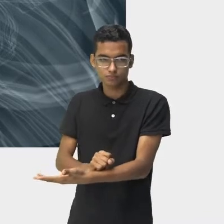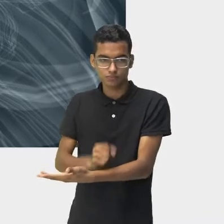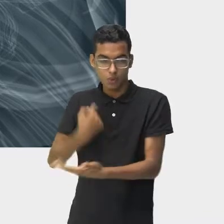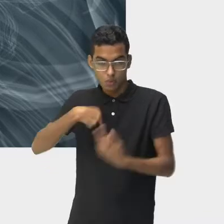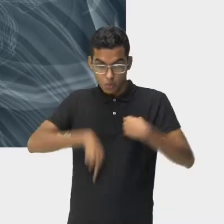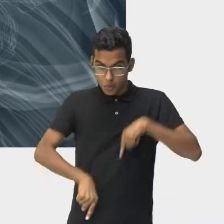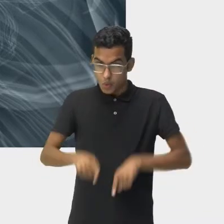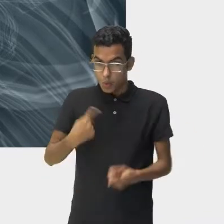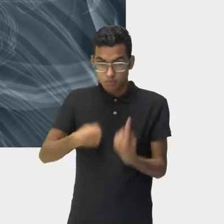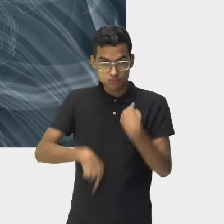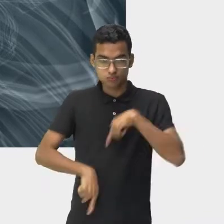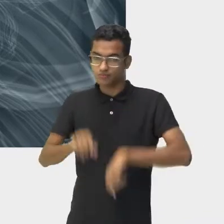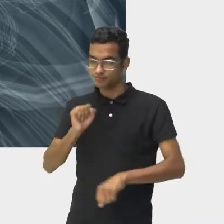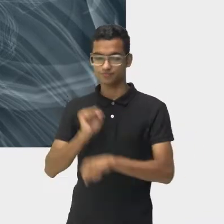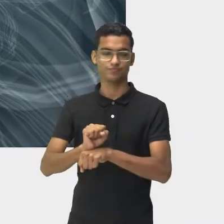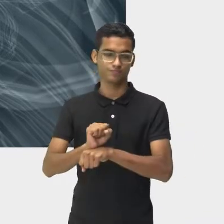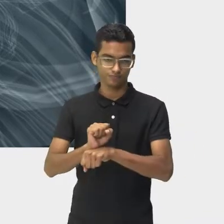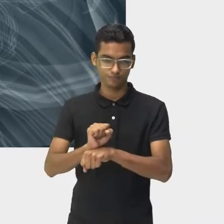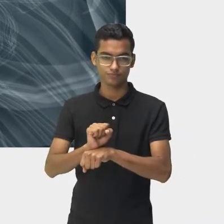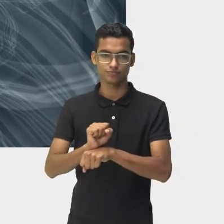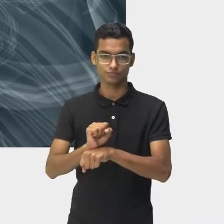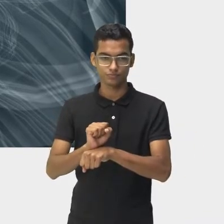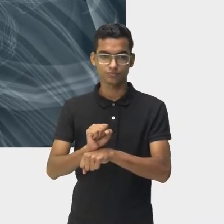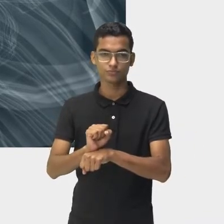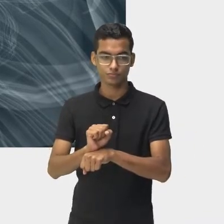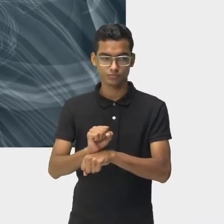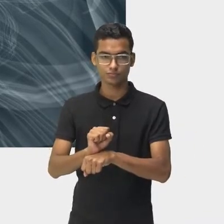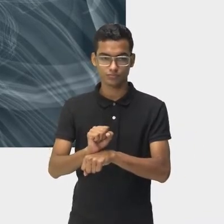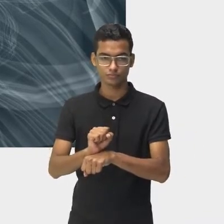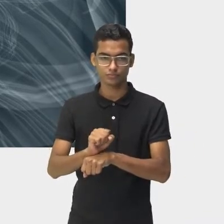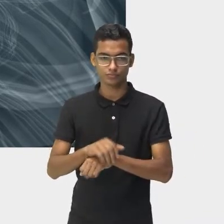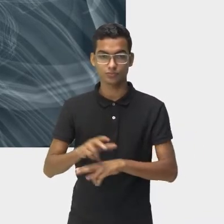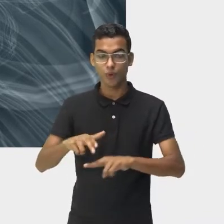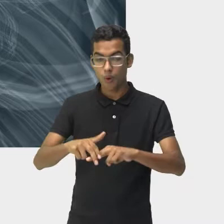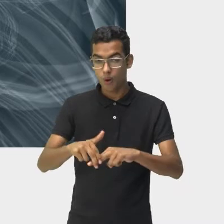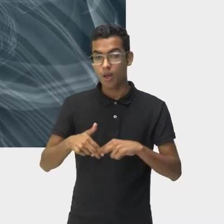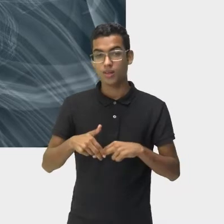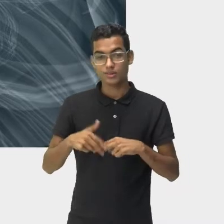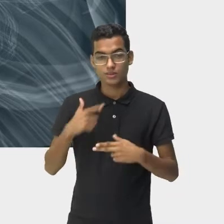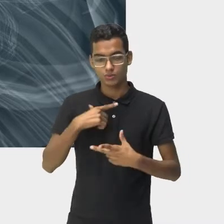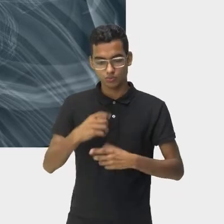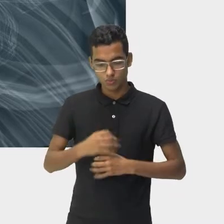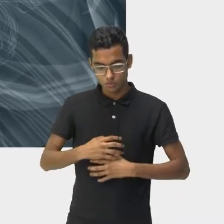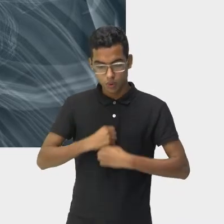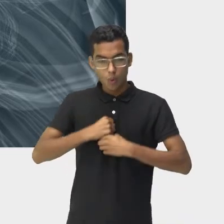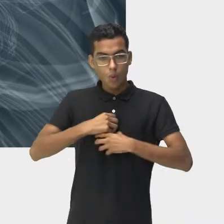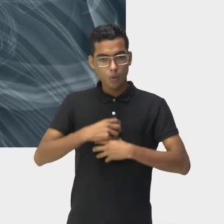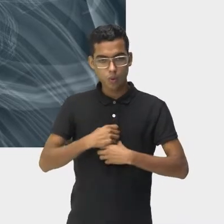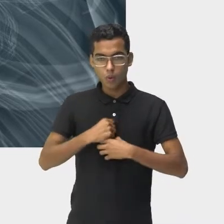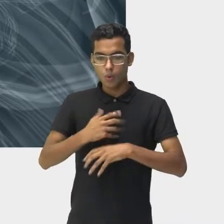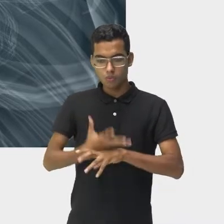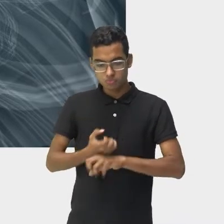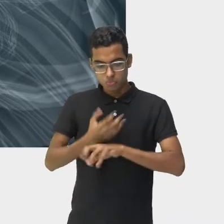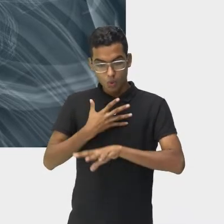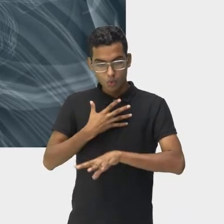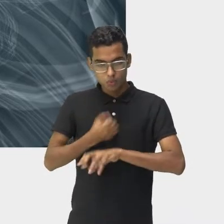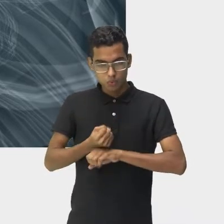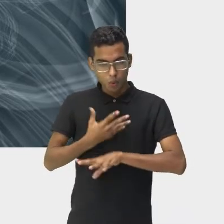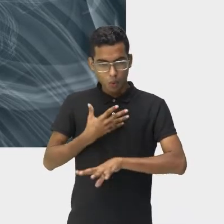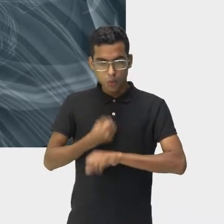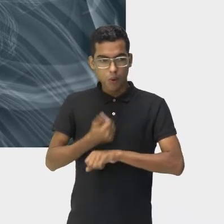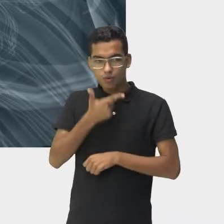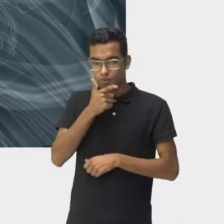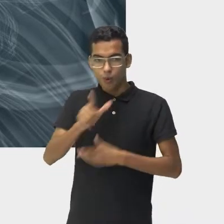entupidas. E o que ocorre? Não oxigena ali uma parte do corpo. E isso vai ter um efeito